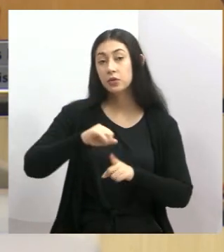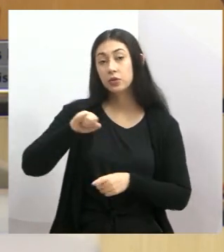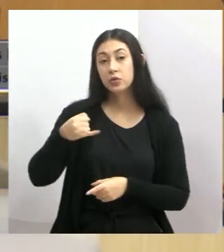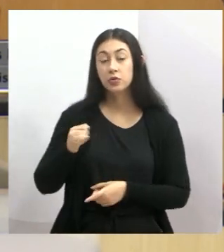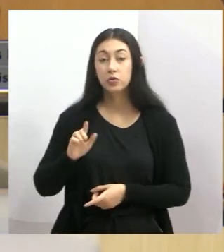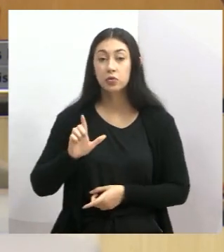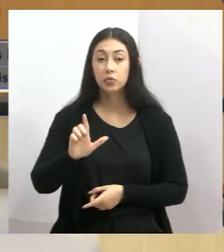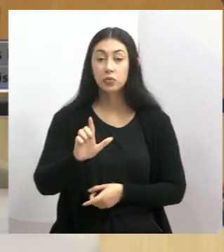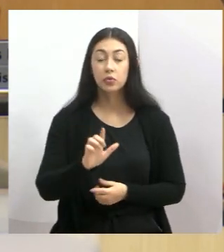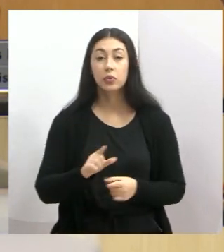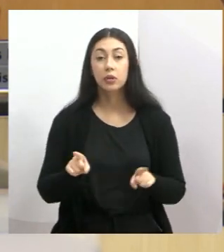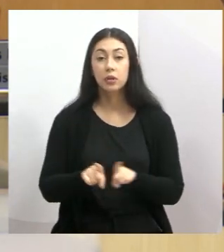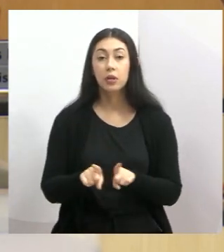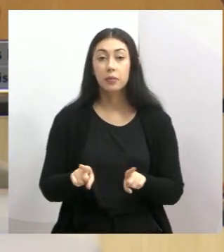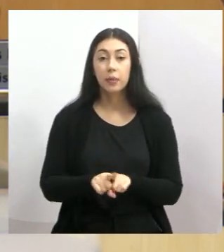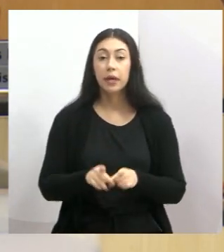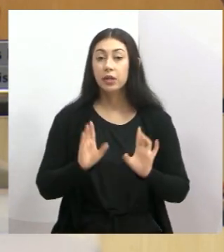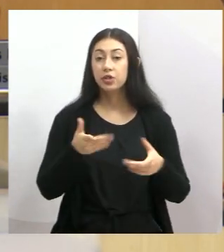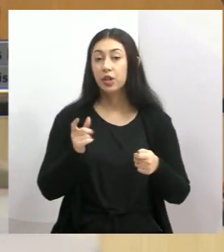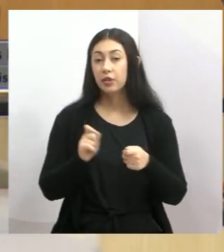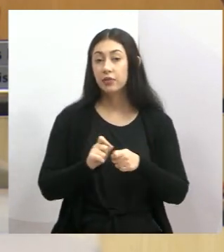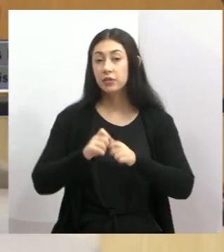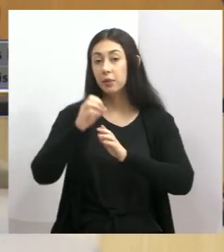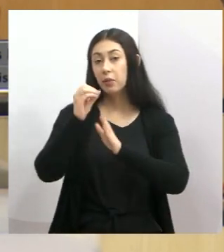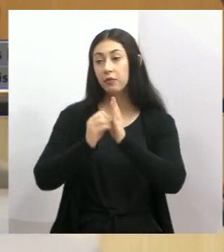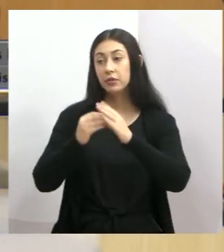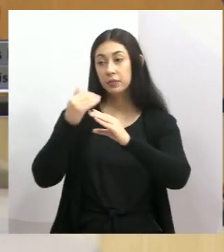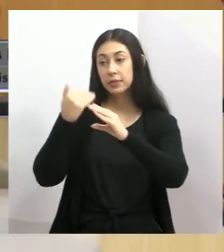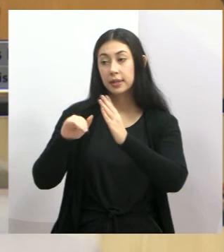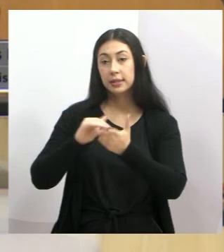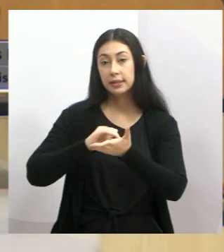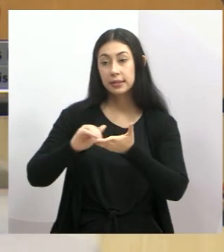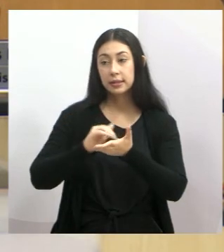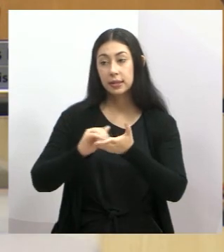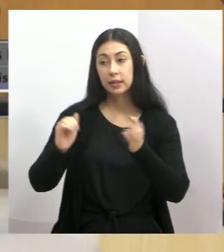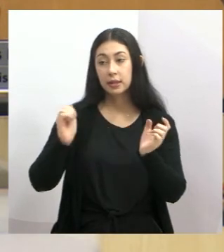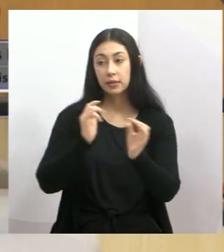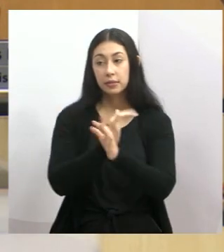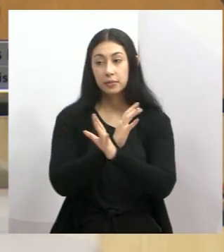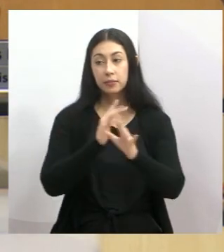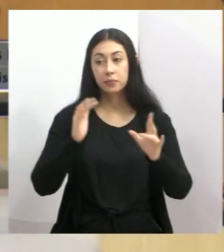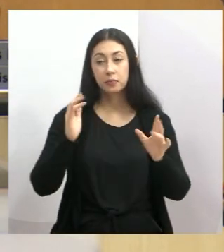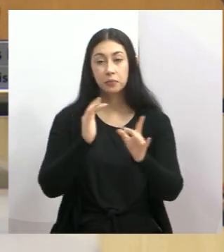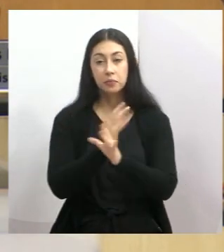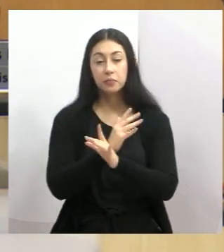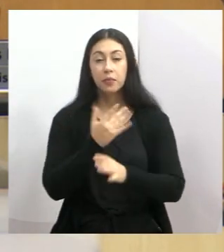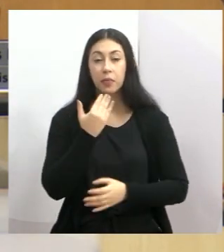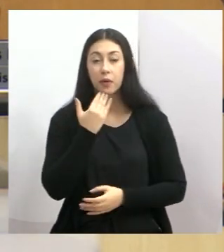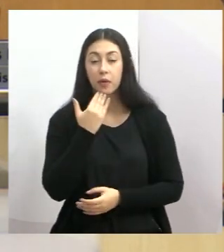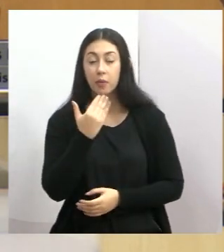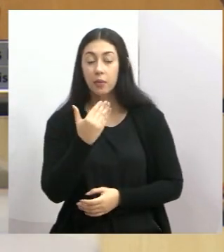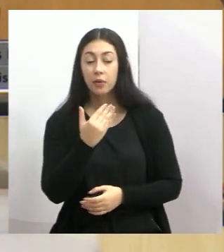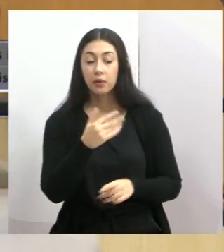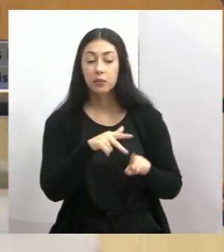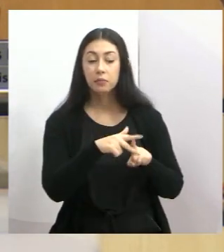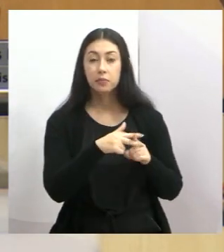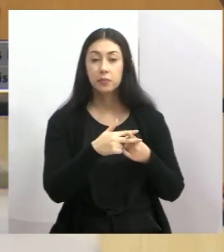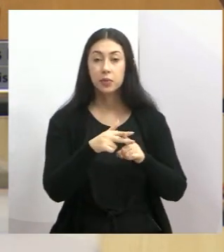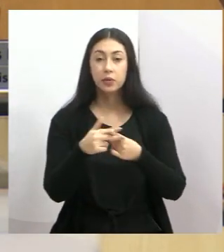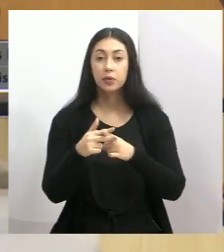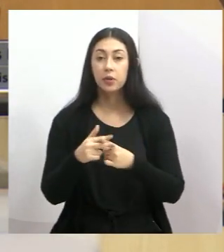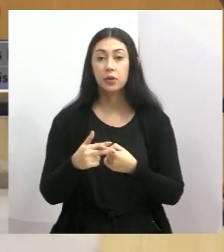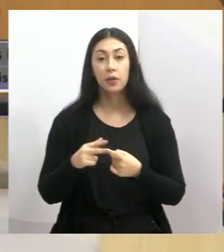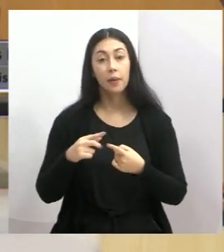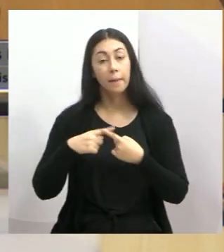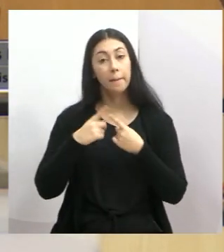2028 enviados ofícios à secretaria de mobilidade urbana solicitando a manutenção do local entretanto até o